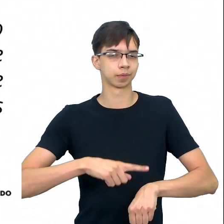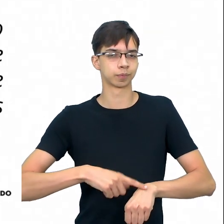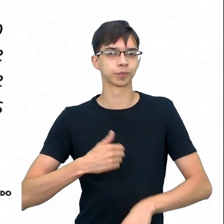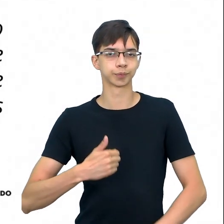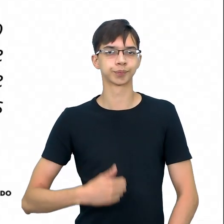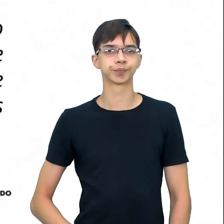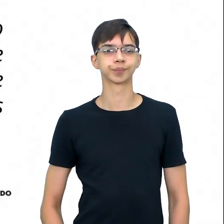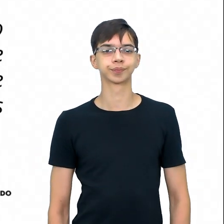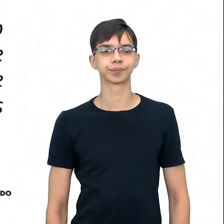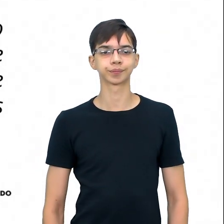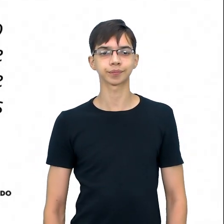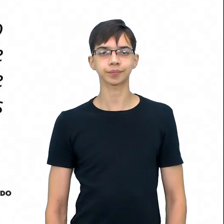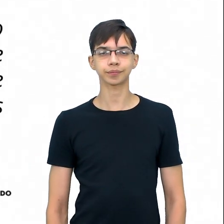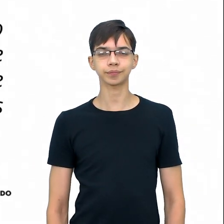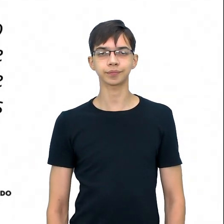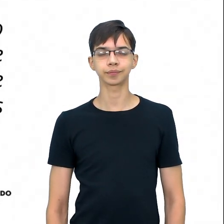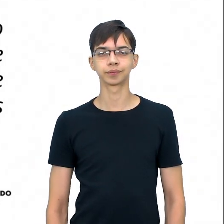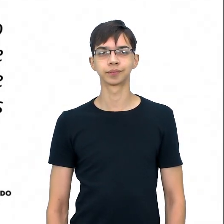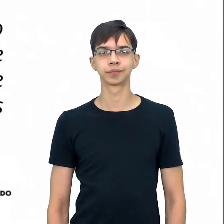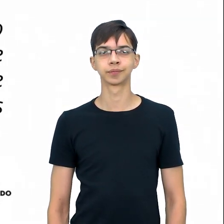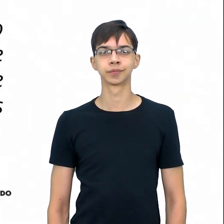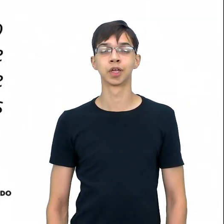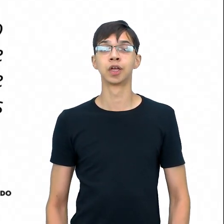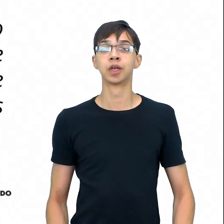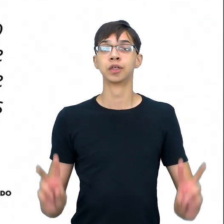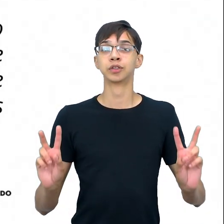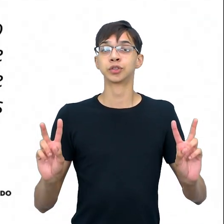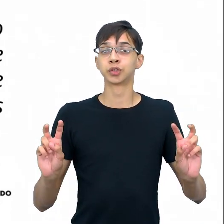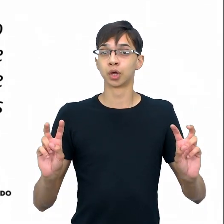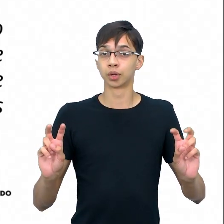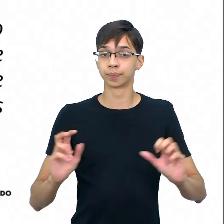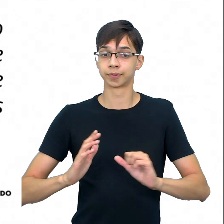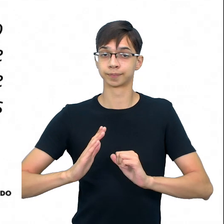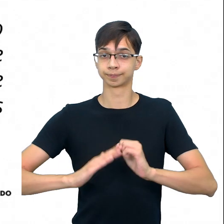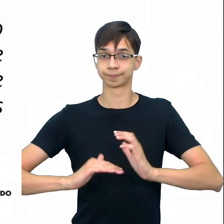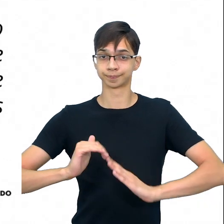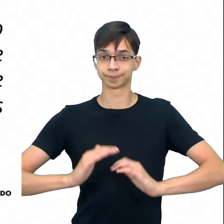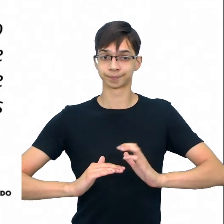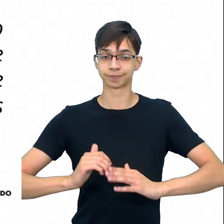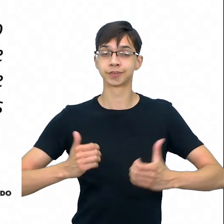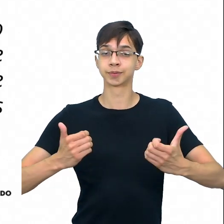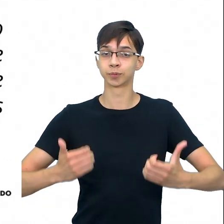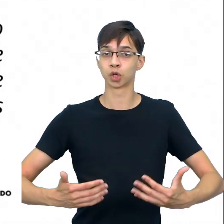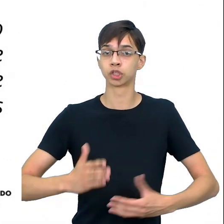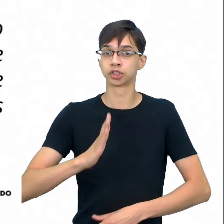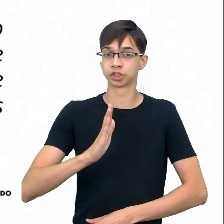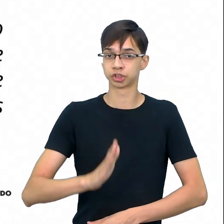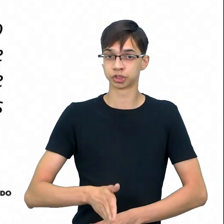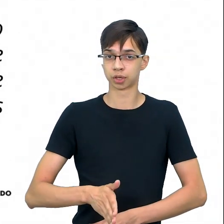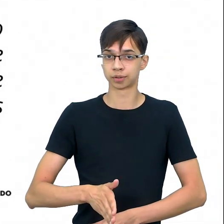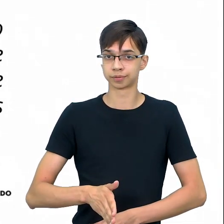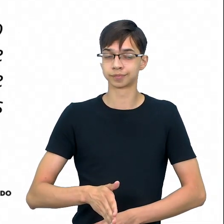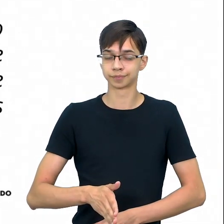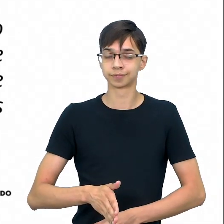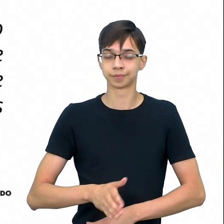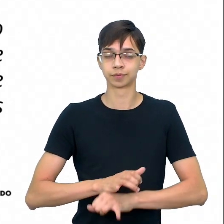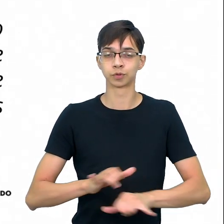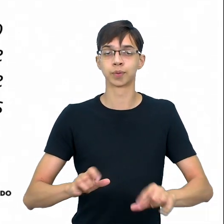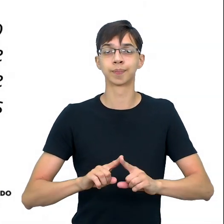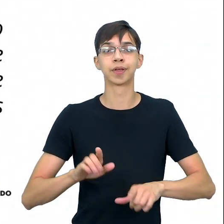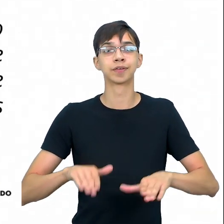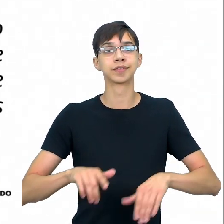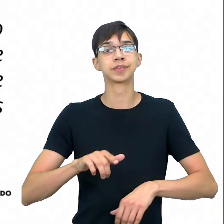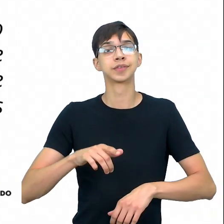as habilidades que são levantadas aqui, elas sejam diferentes das que vocês levantaram para a necessidade